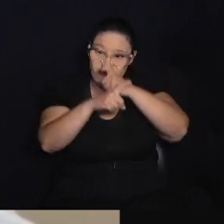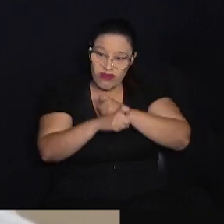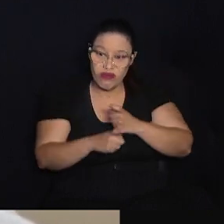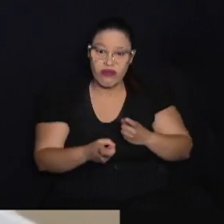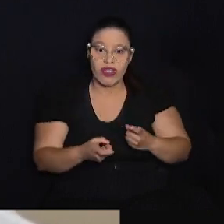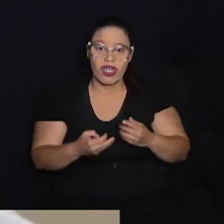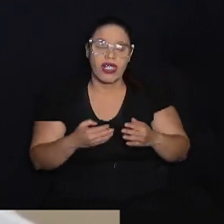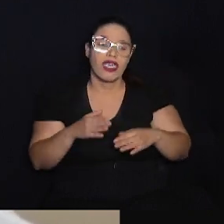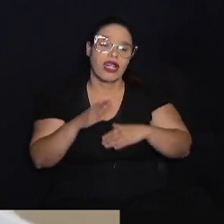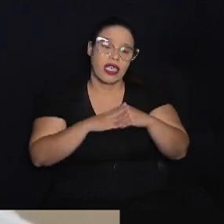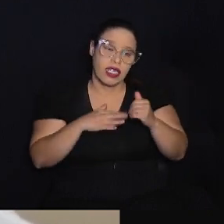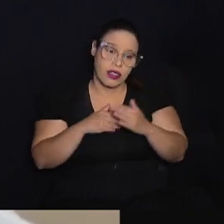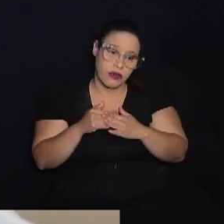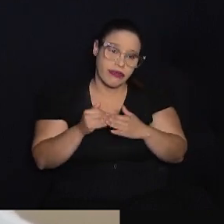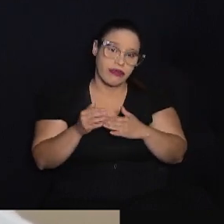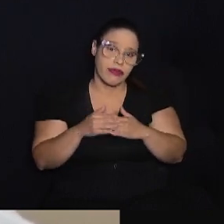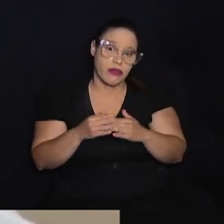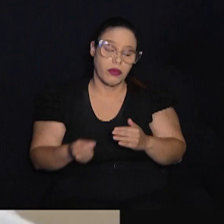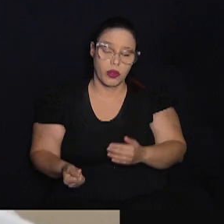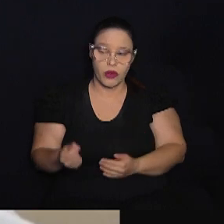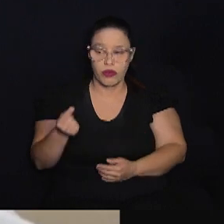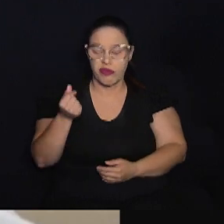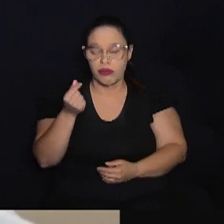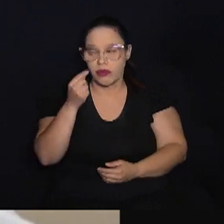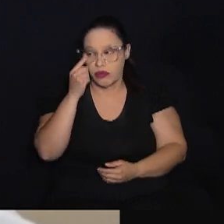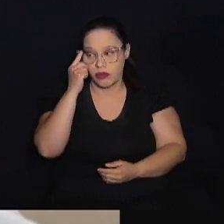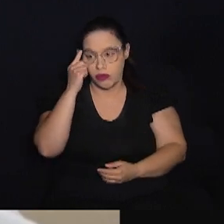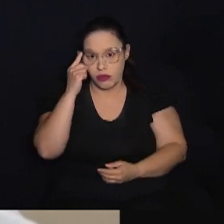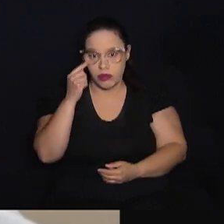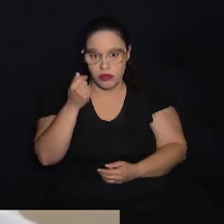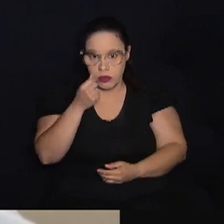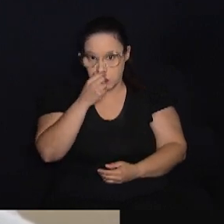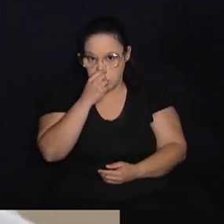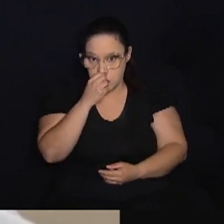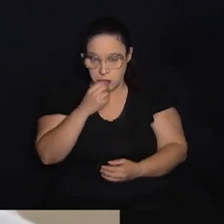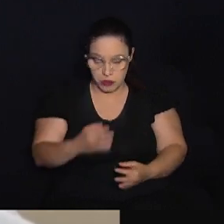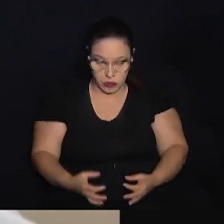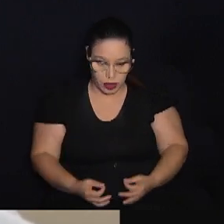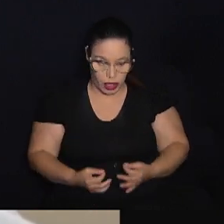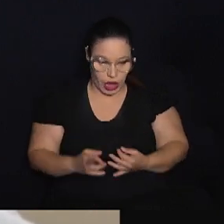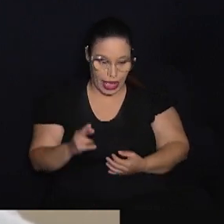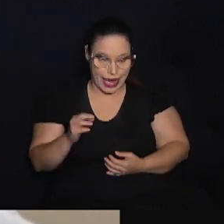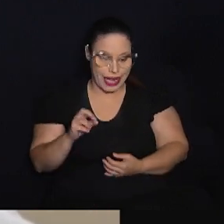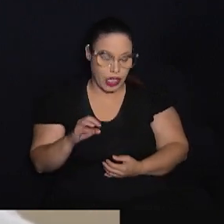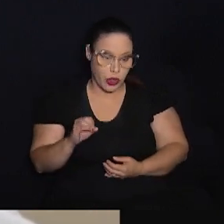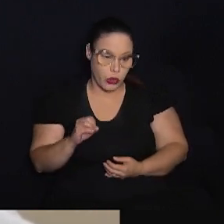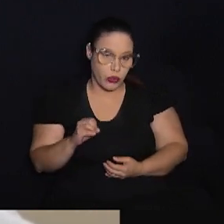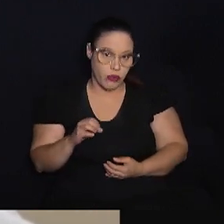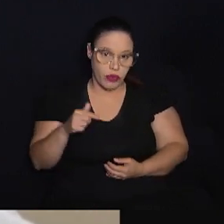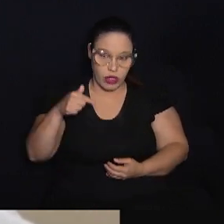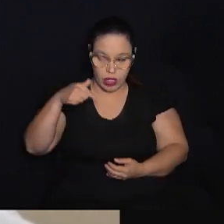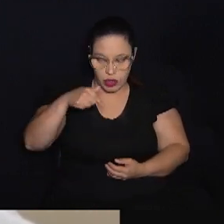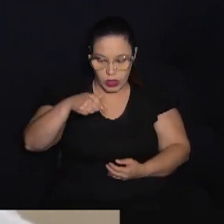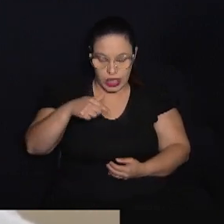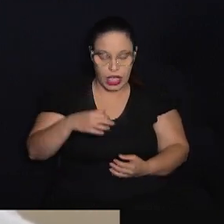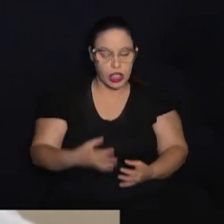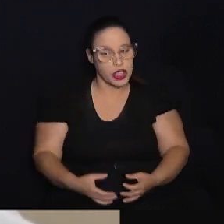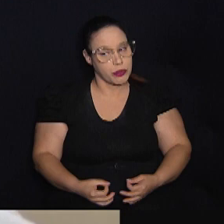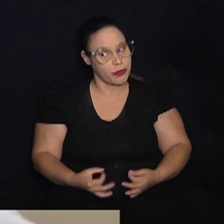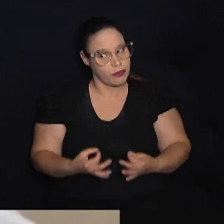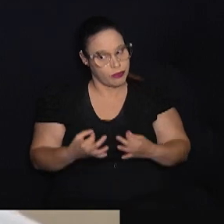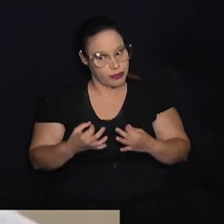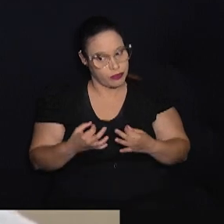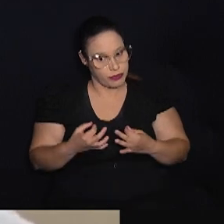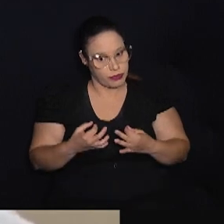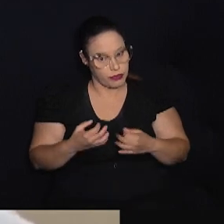esse tratamento por conta do custo. Mas no caso do tumor de bexiga, que não é um tumor tão raro, é o sétimo tumor aí, tirando os